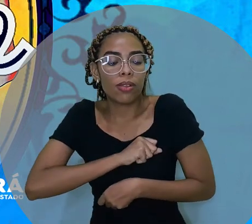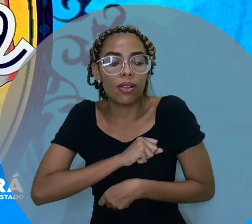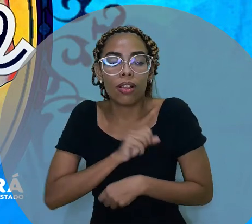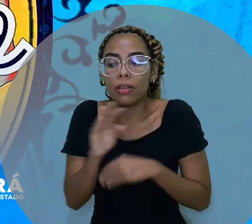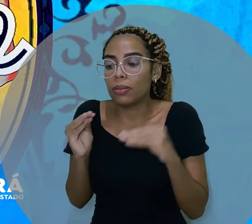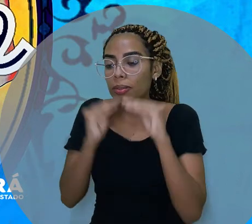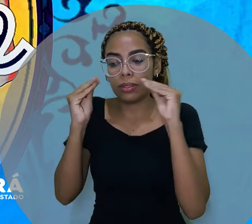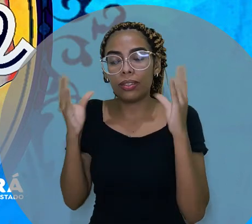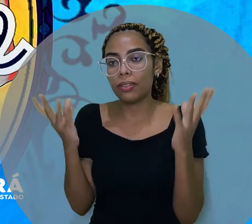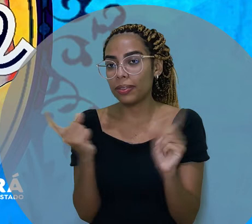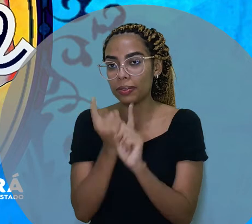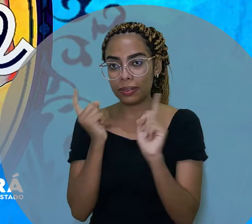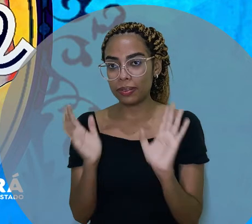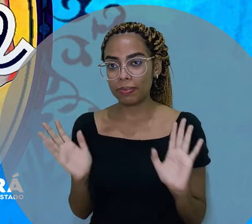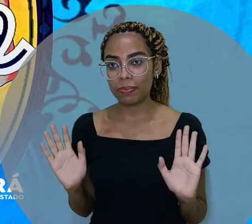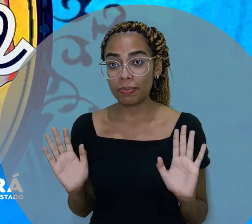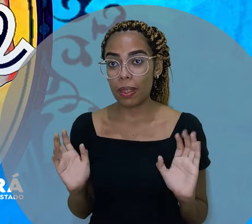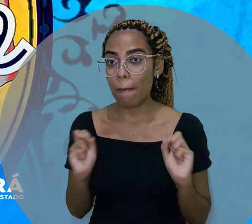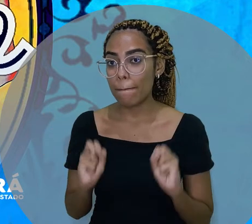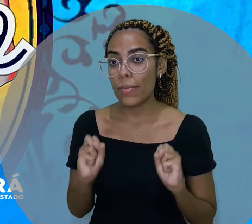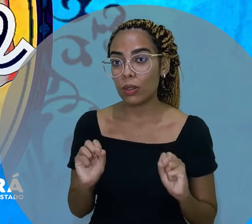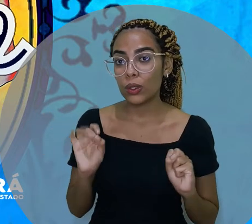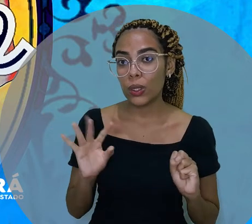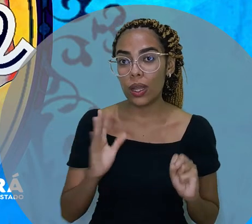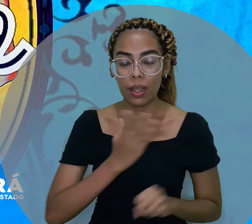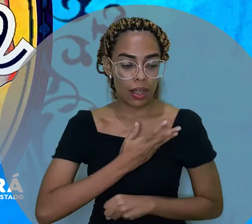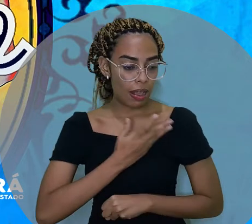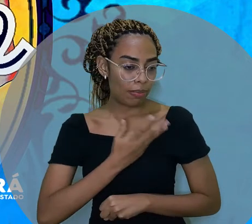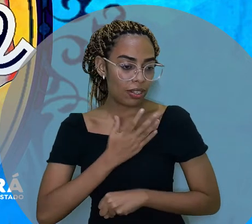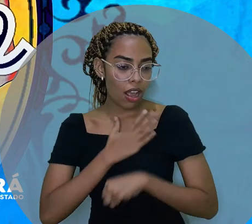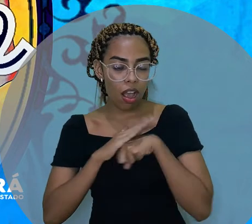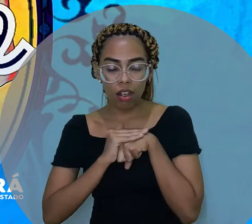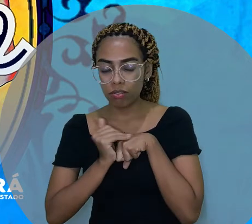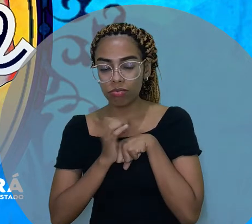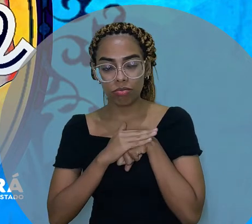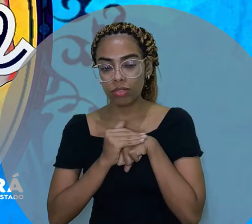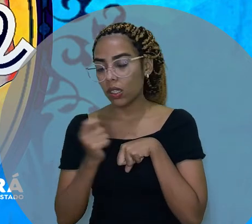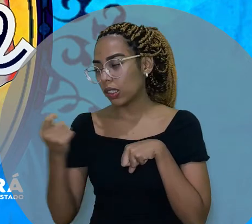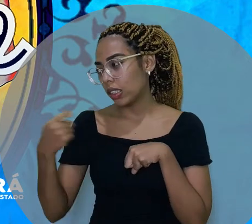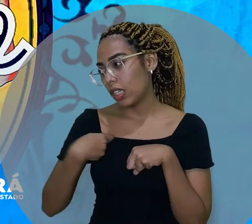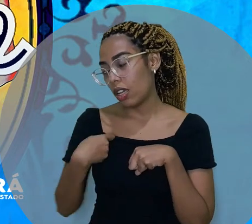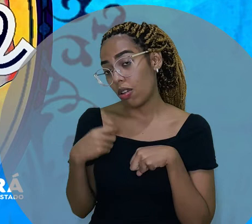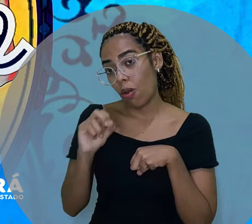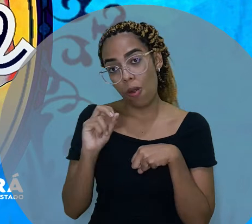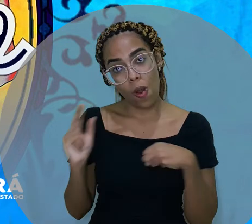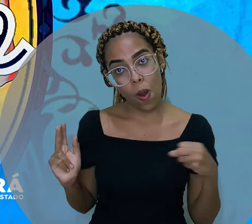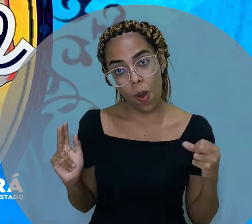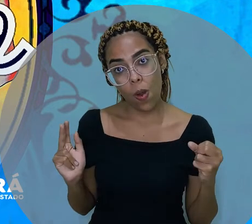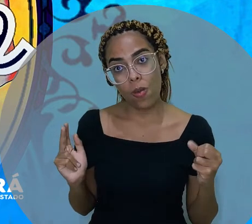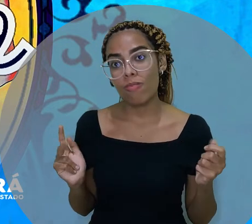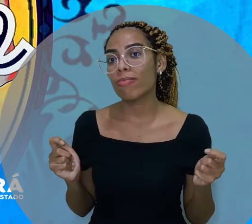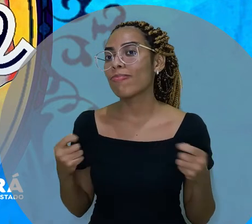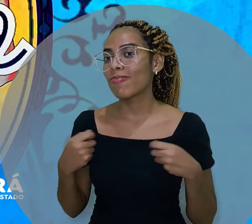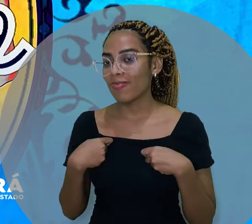E mais, beijos de amor, quando se encontrassem. Poderia ser apenas uma amizade de